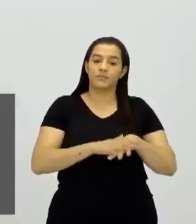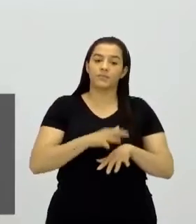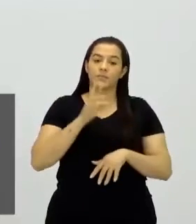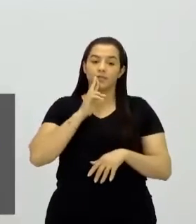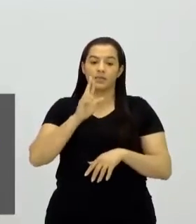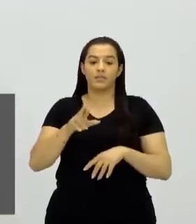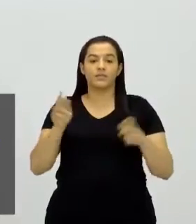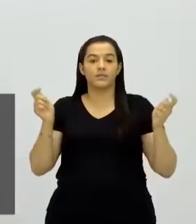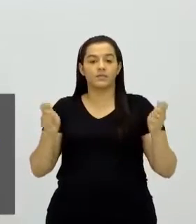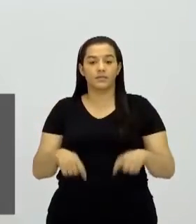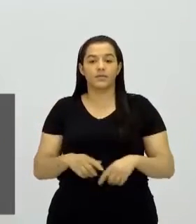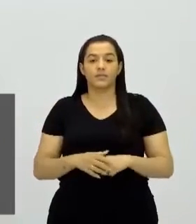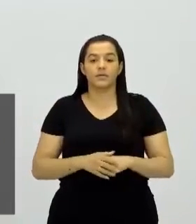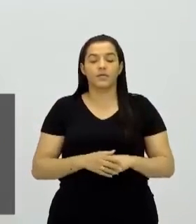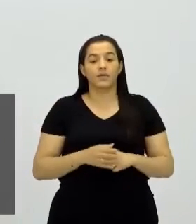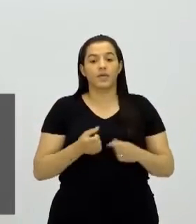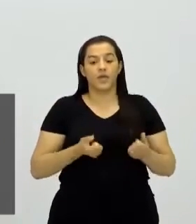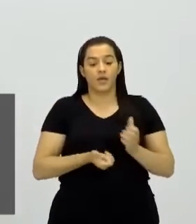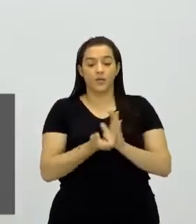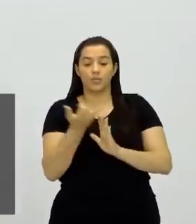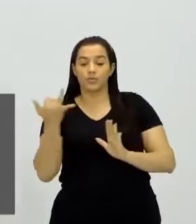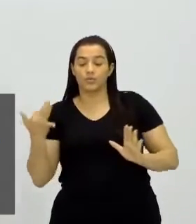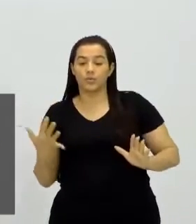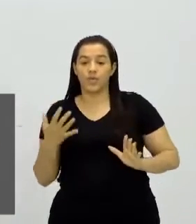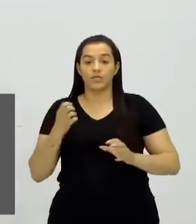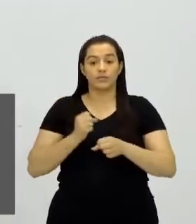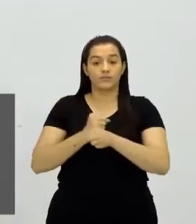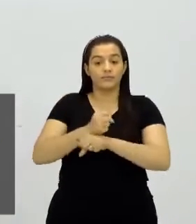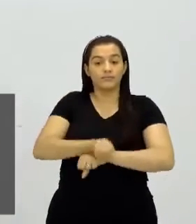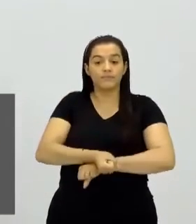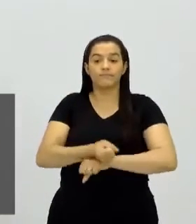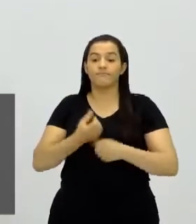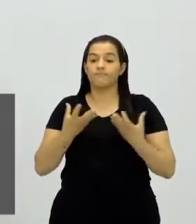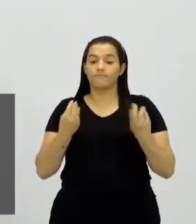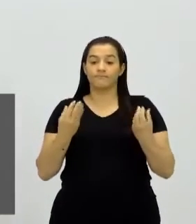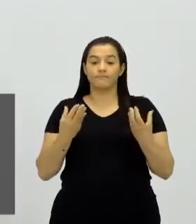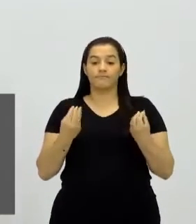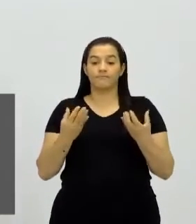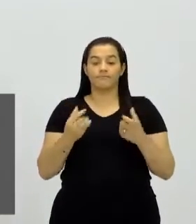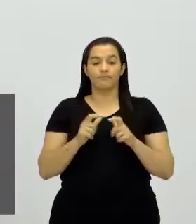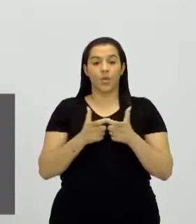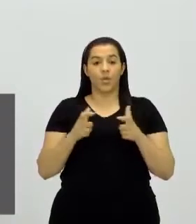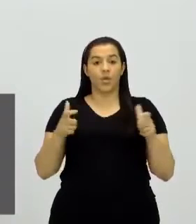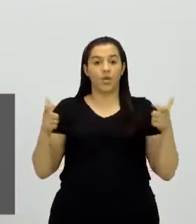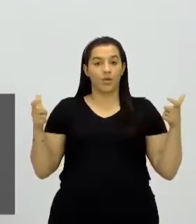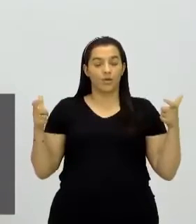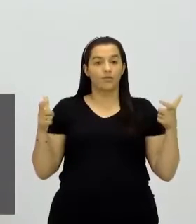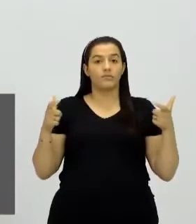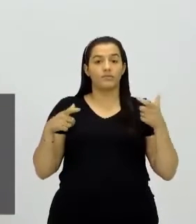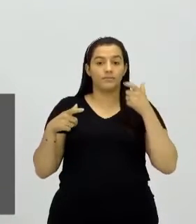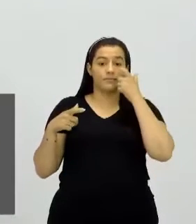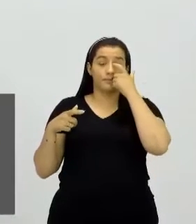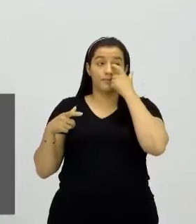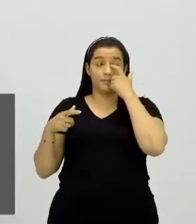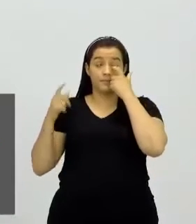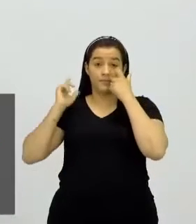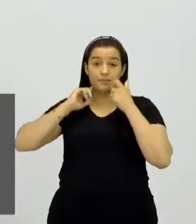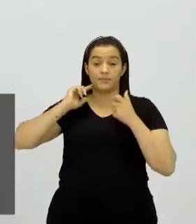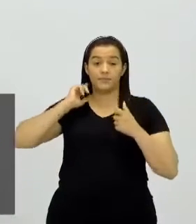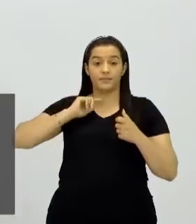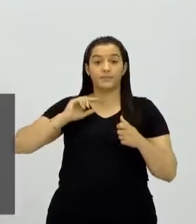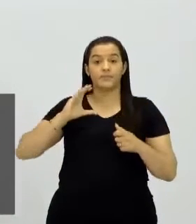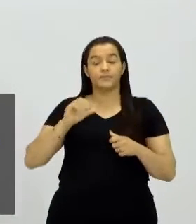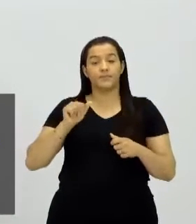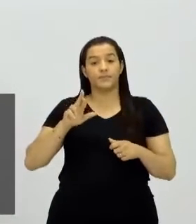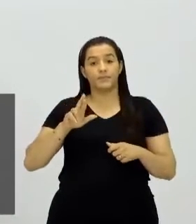responde. Essa relação, a quantidade de escravizados era muito grande, era imensa lá em Minas Gerais, na região